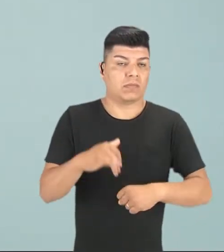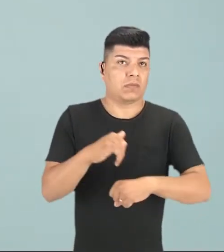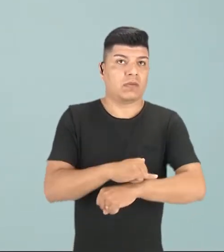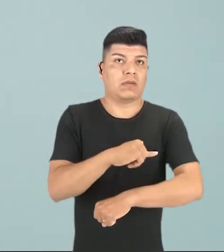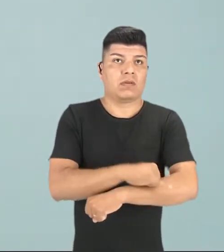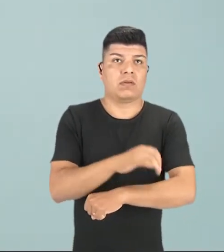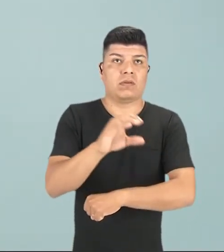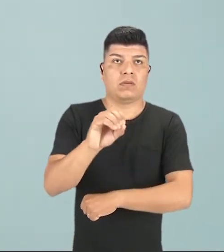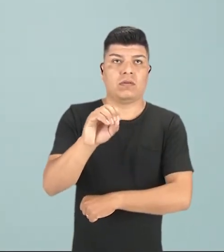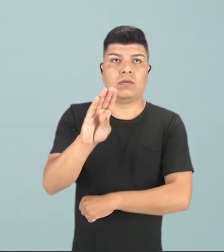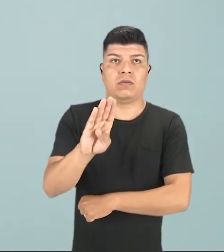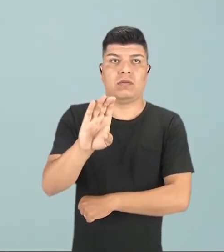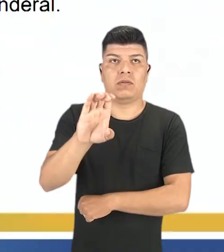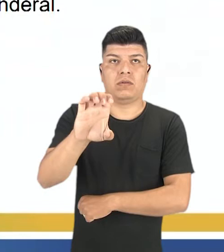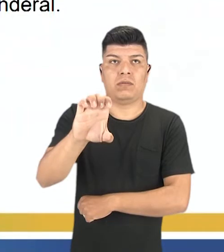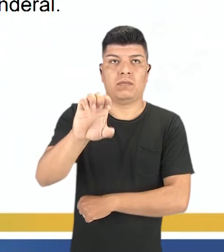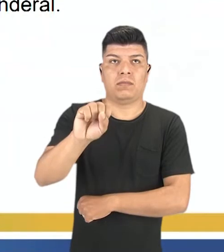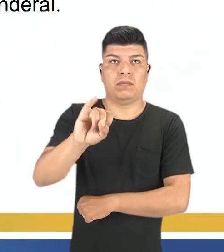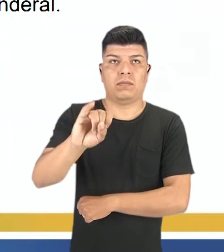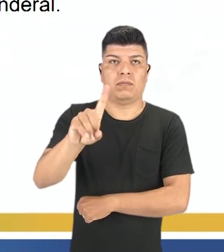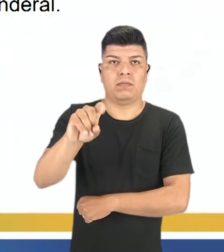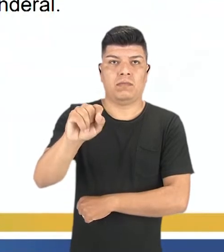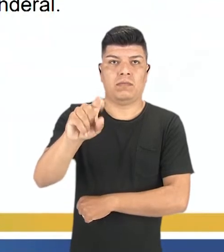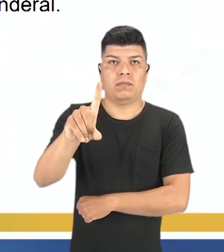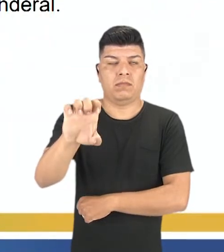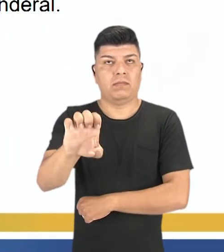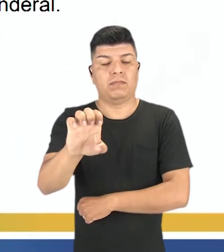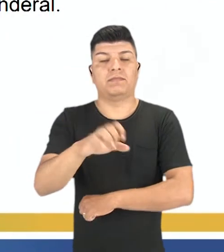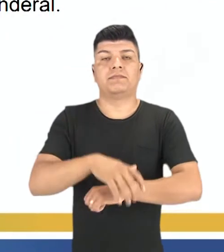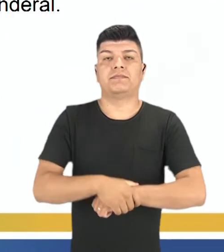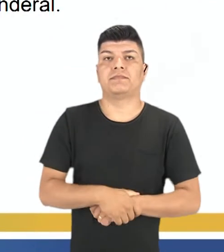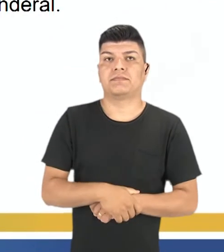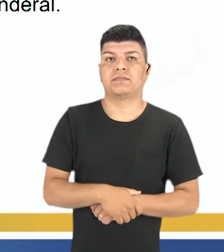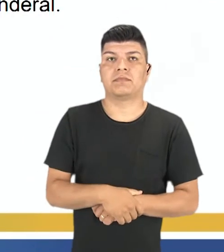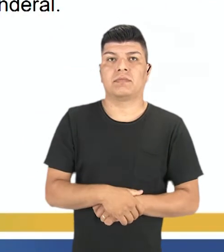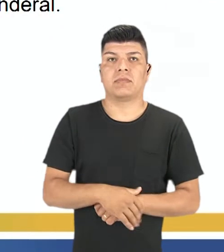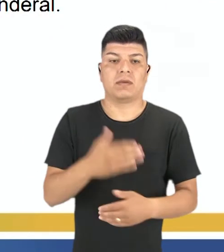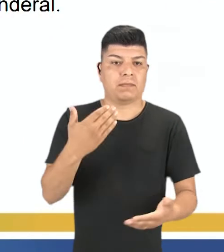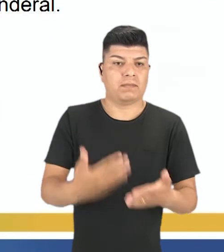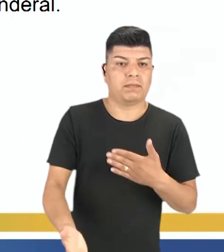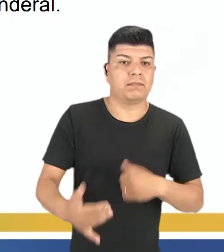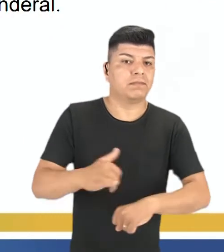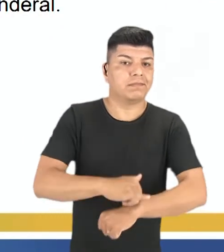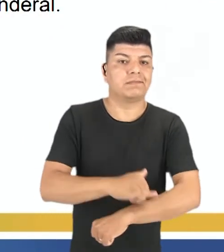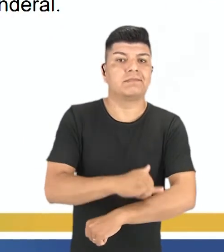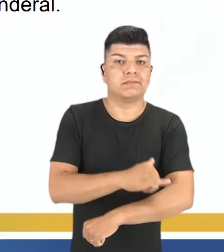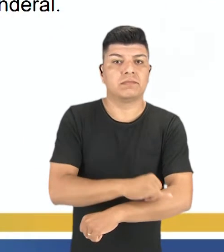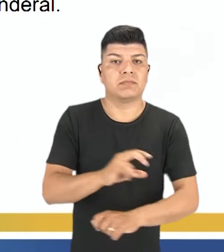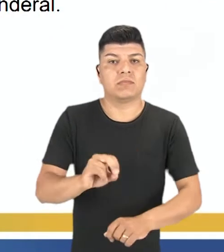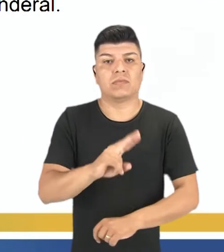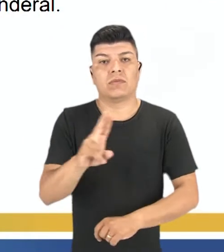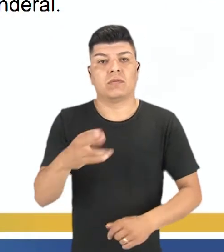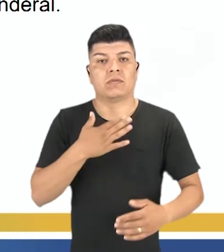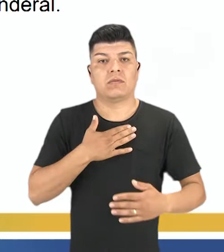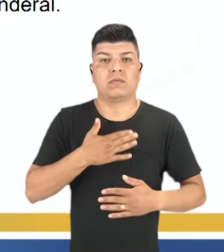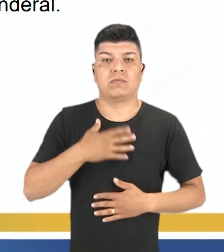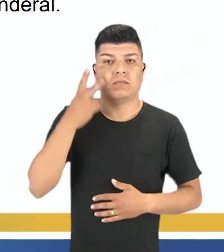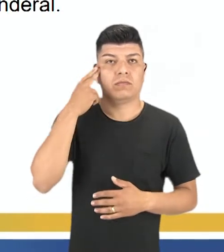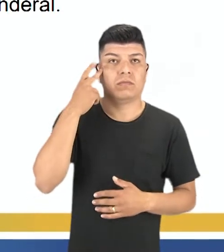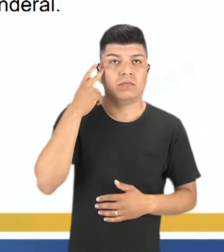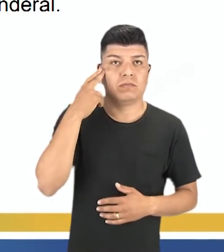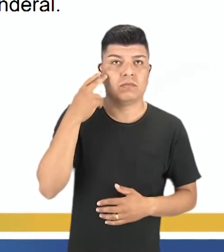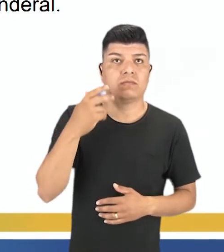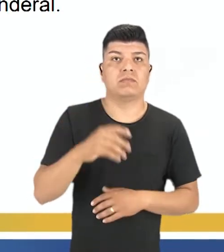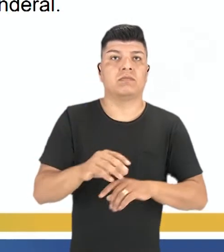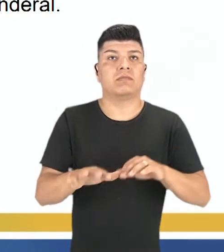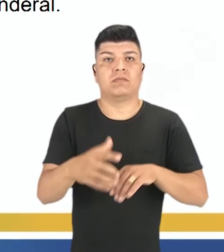Obesidade. Muitos indivíduos se esforçam para perder peso ou apenas para manter o peso corporal. Apenas 20% dos